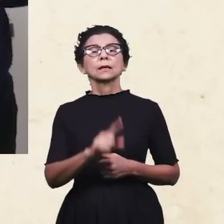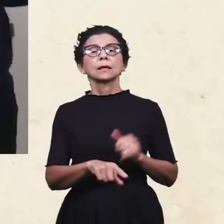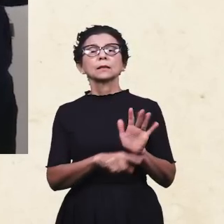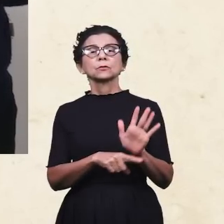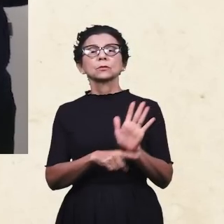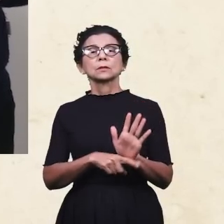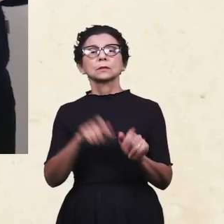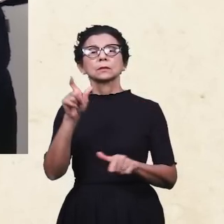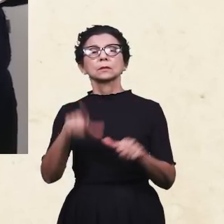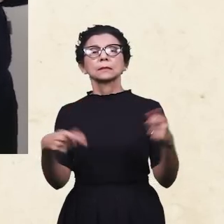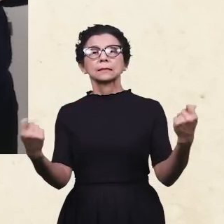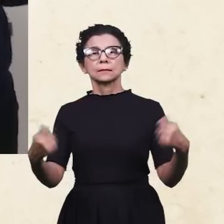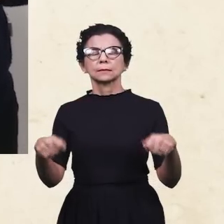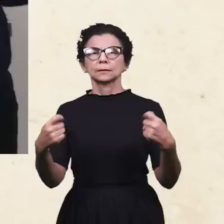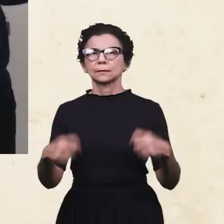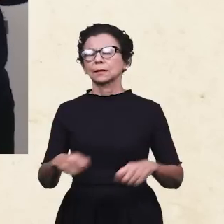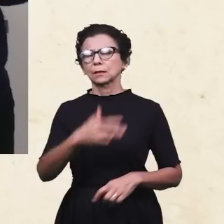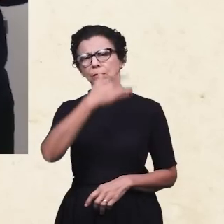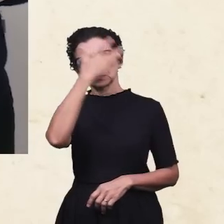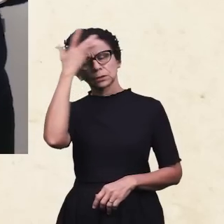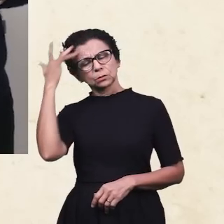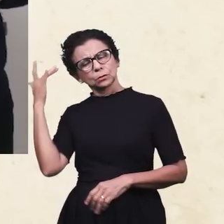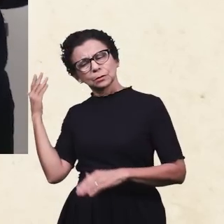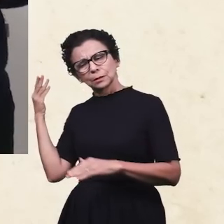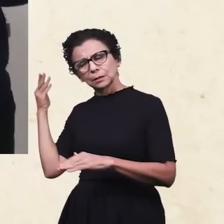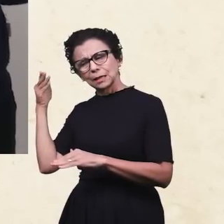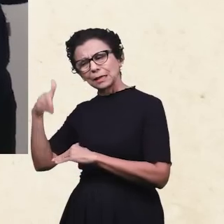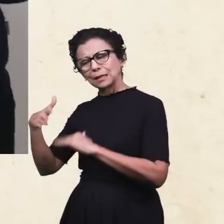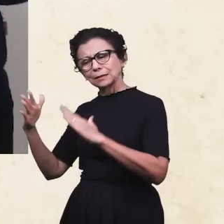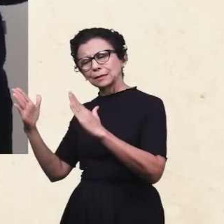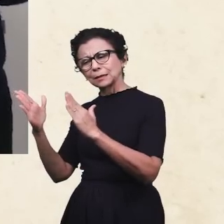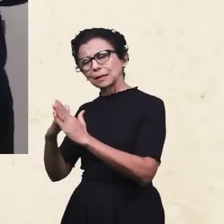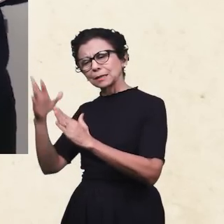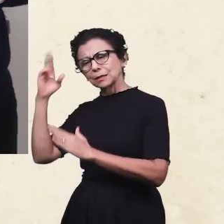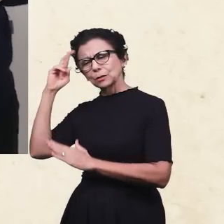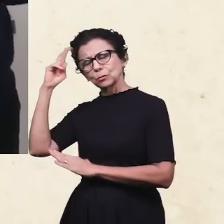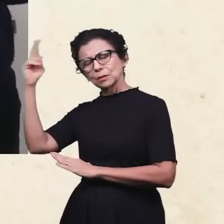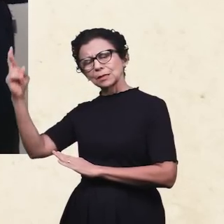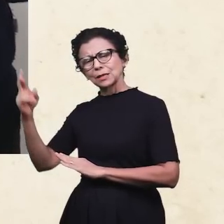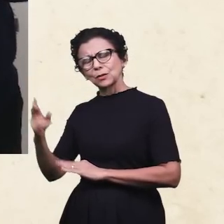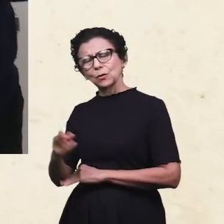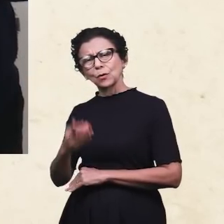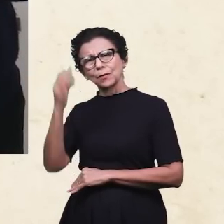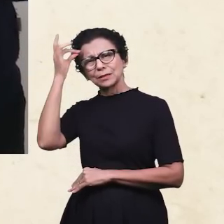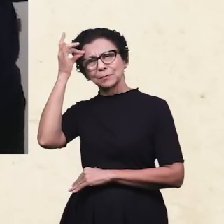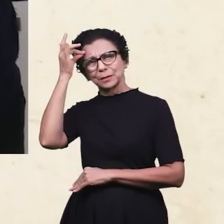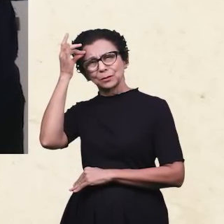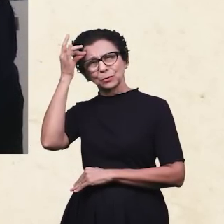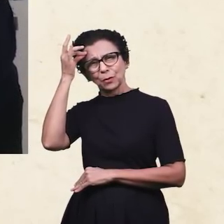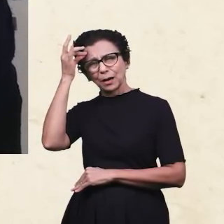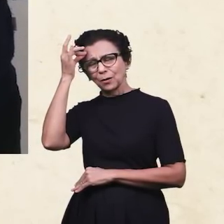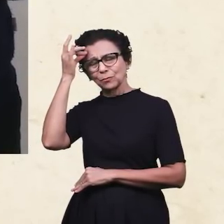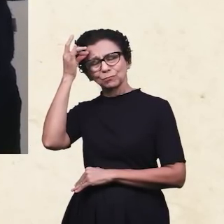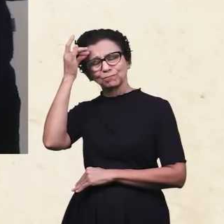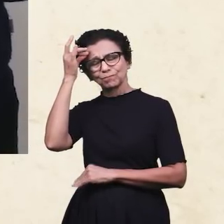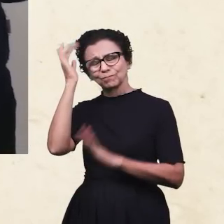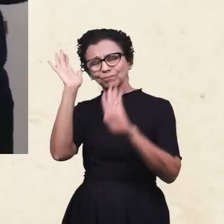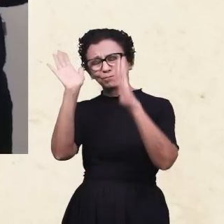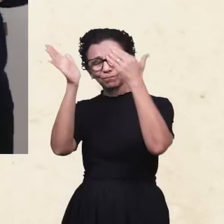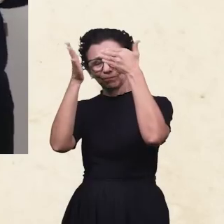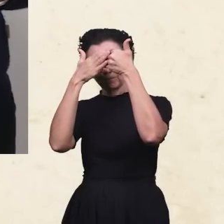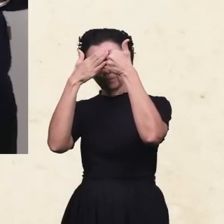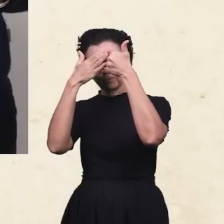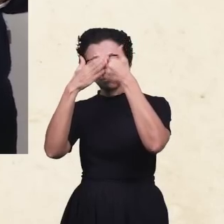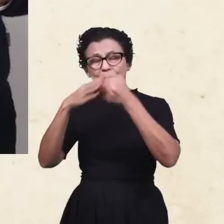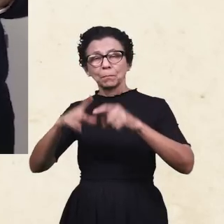necessitado. A vida daquele que chega na casa do Senhor cego espiritualmente, mas que